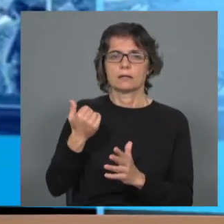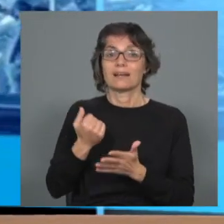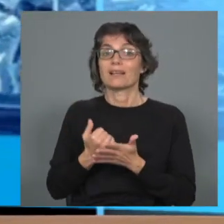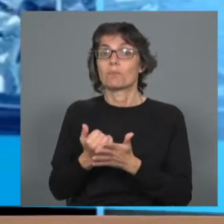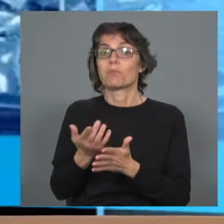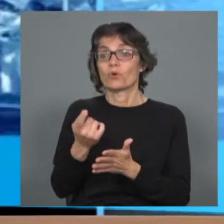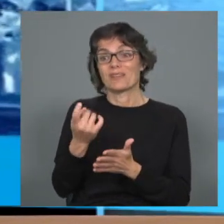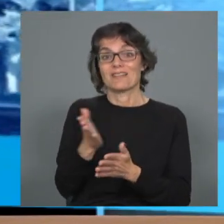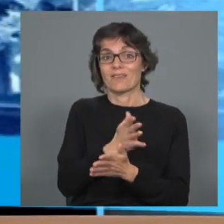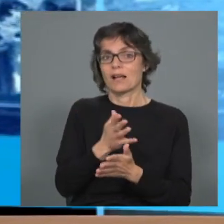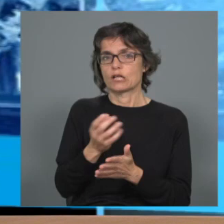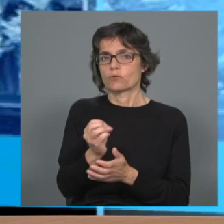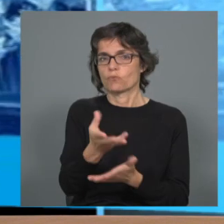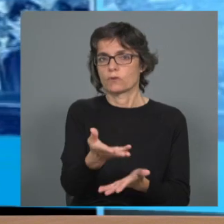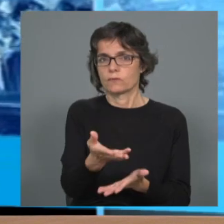tinham.